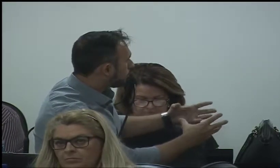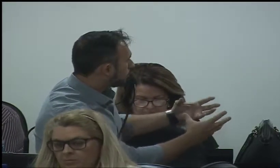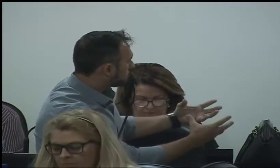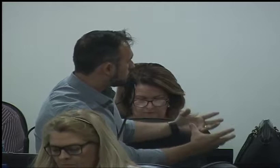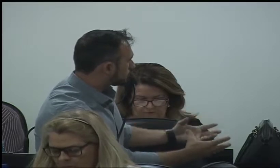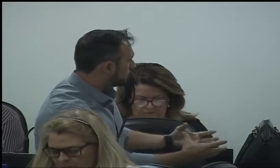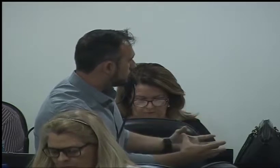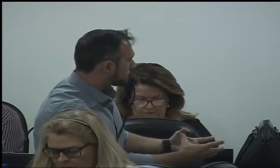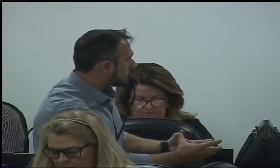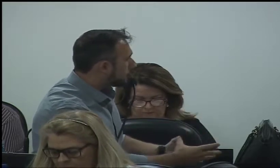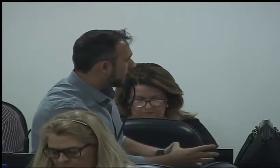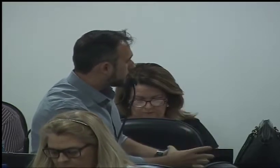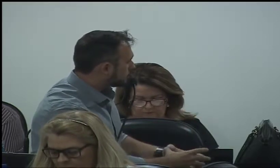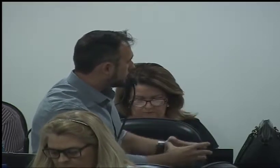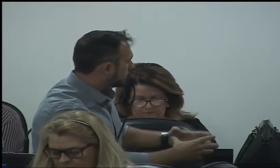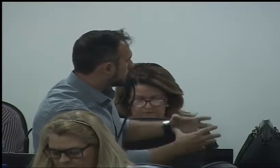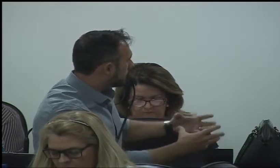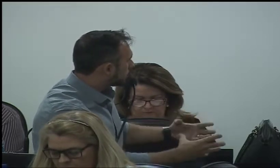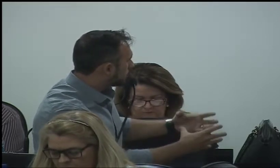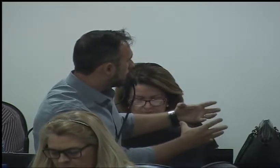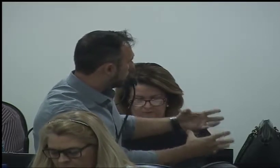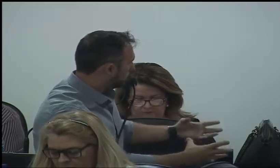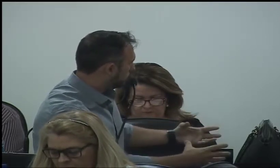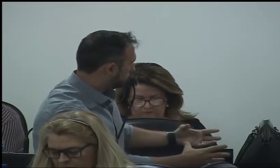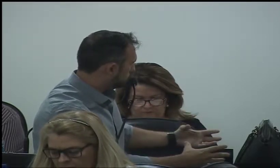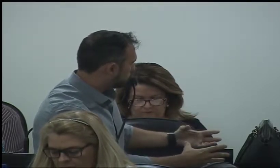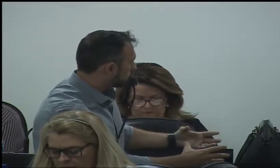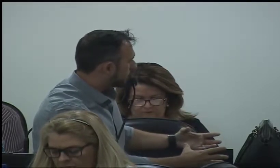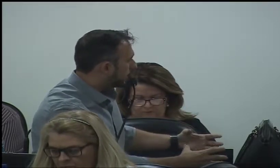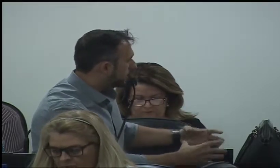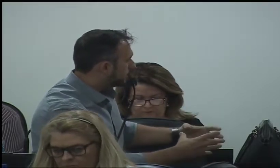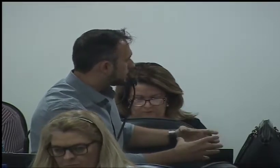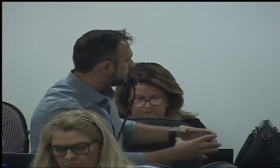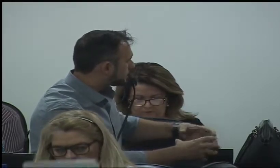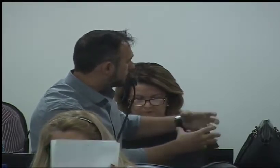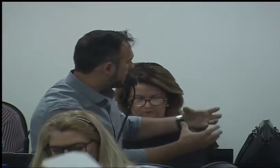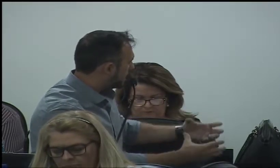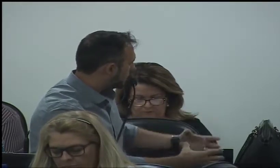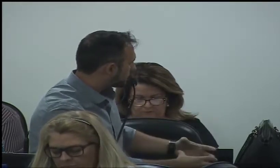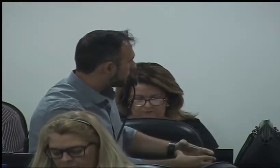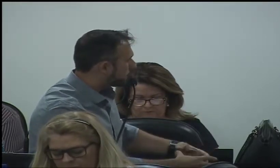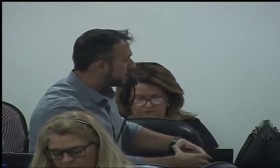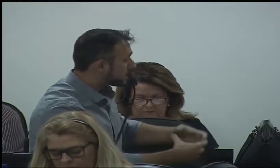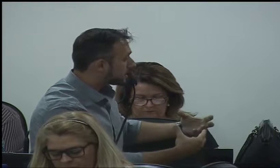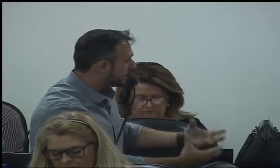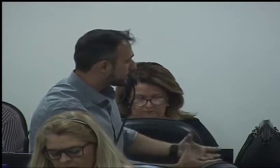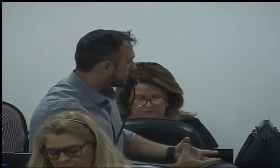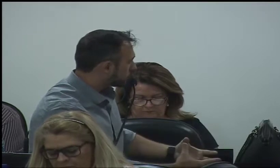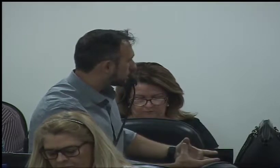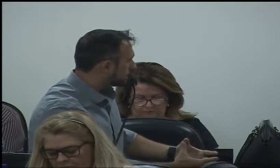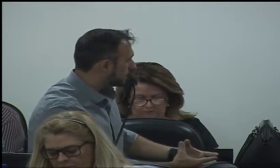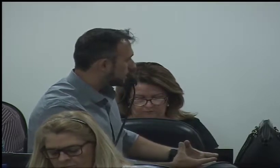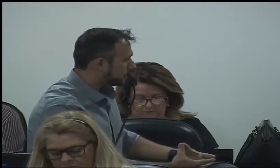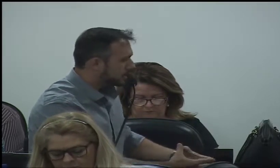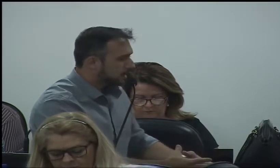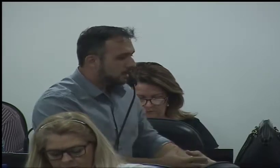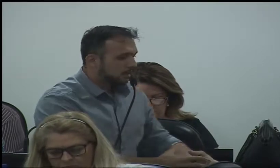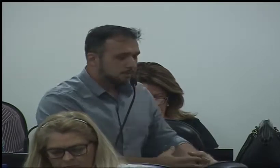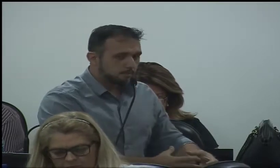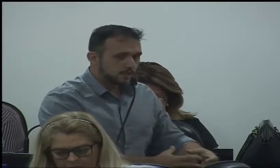dar condições para que um determinado ramo, né, ele se estabeleça e cresça na sua